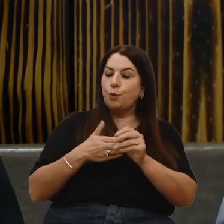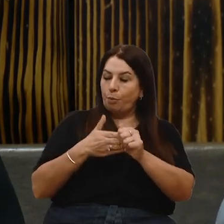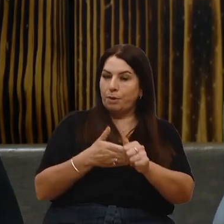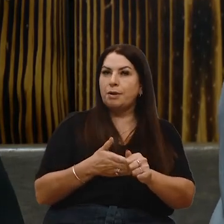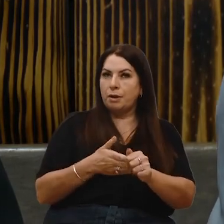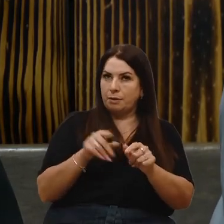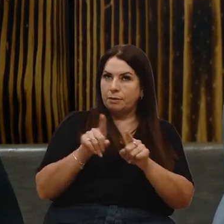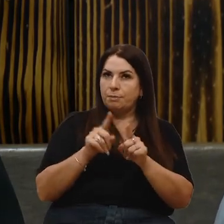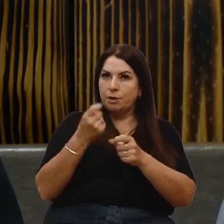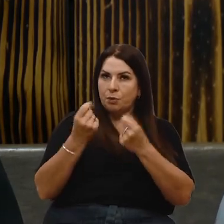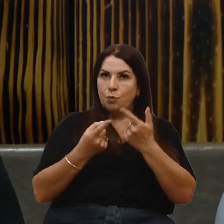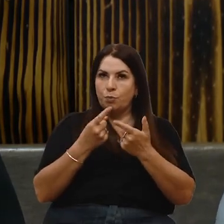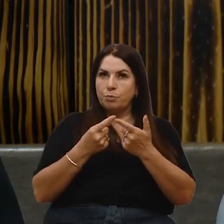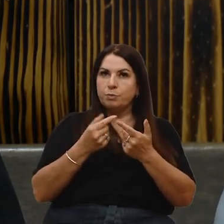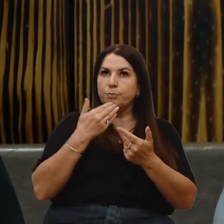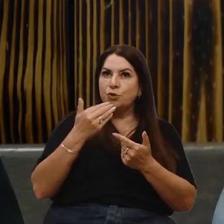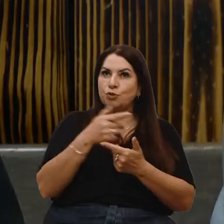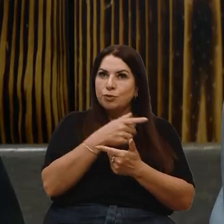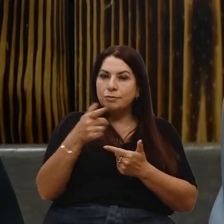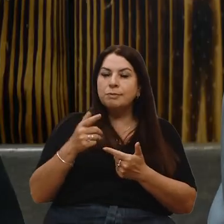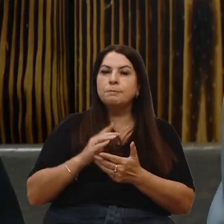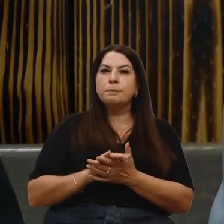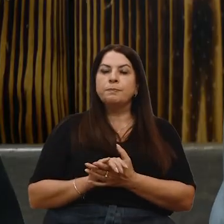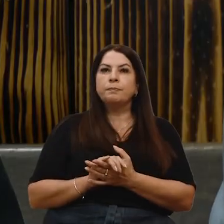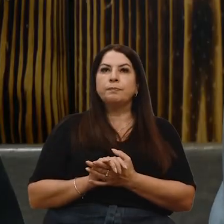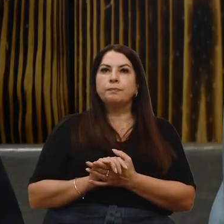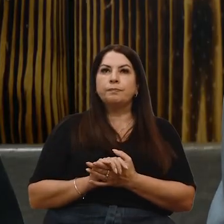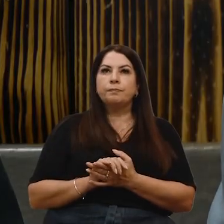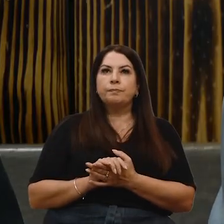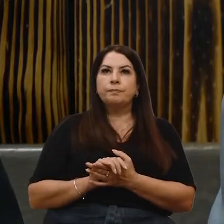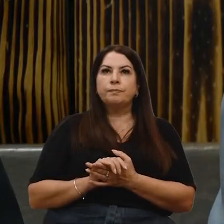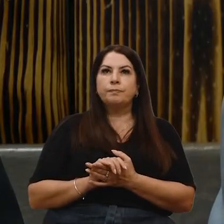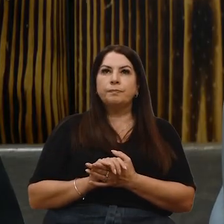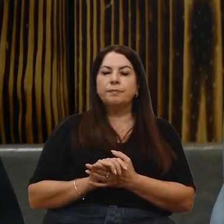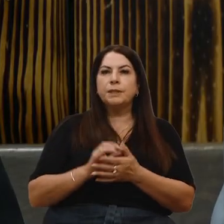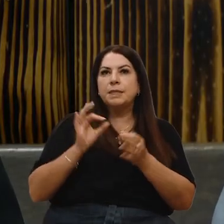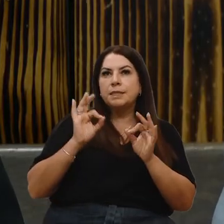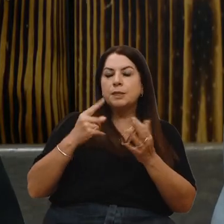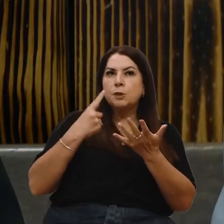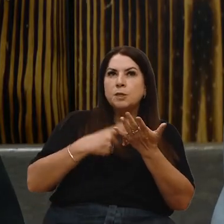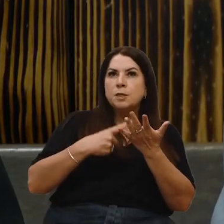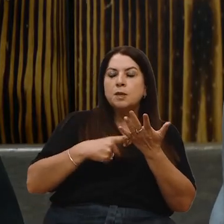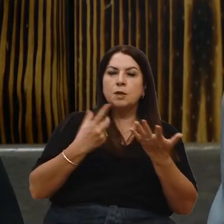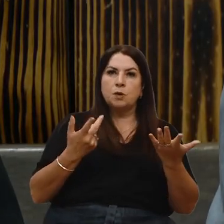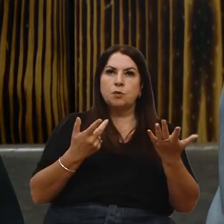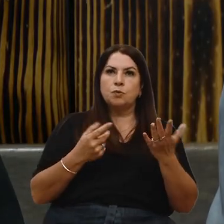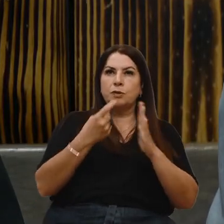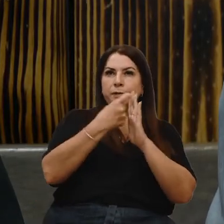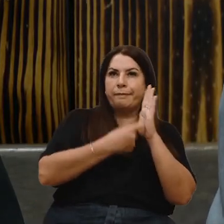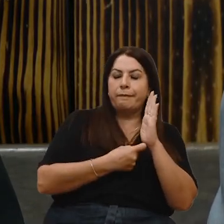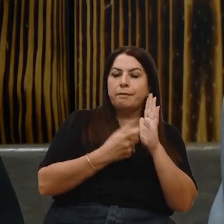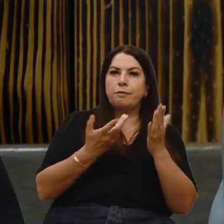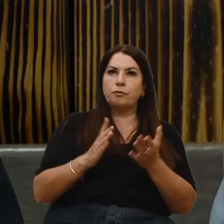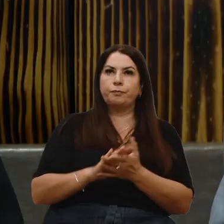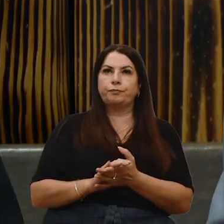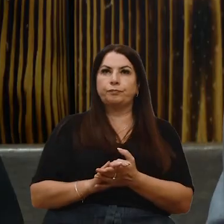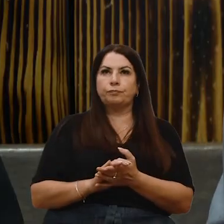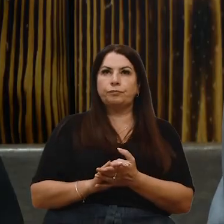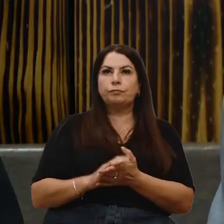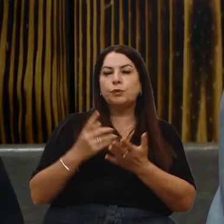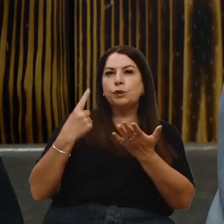eu acompanhei, inclusive, algumas reivindicações. E esse acerto no sentido da taxa